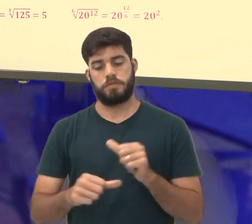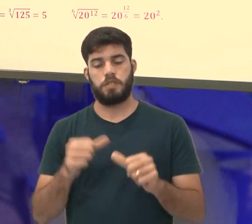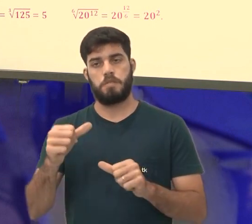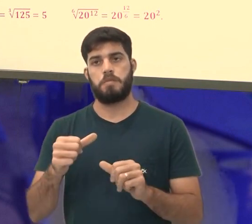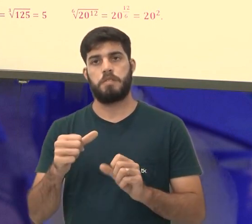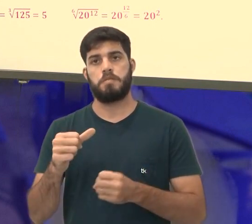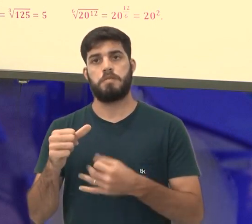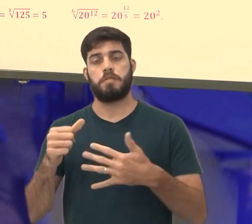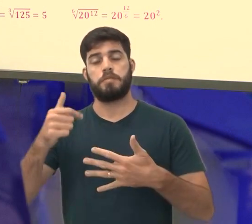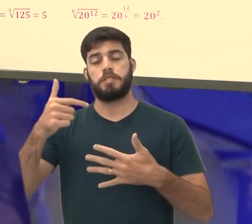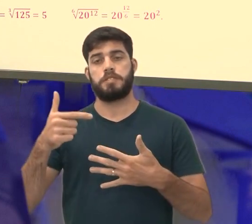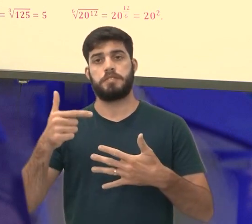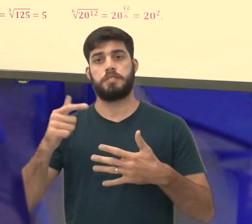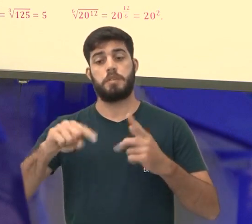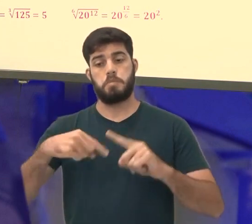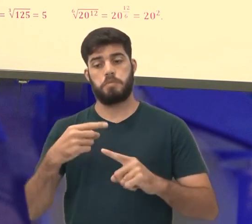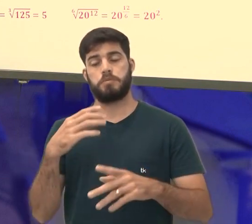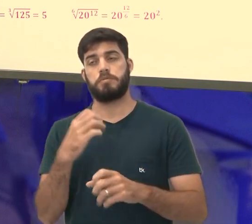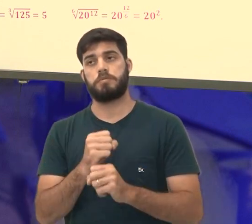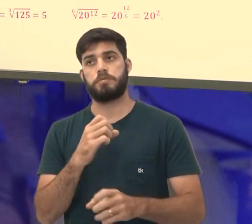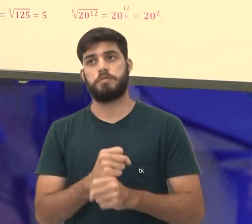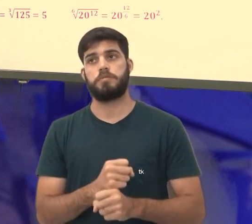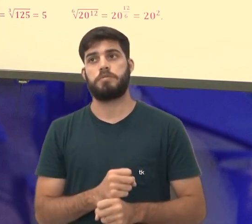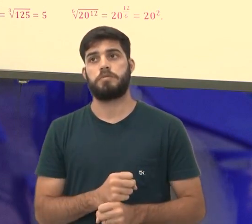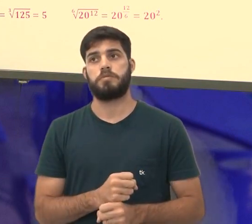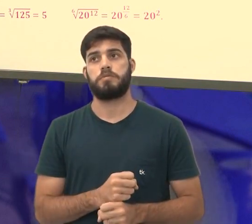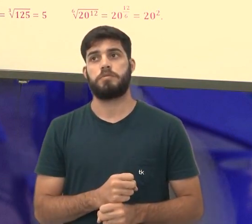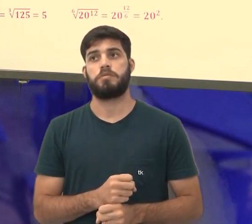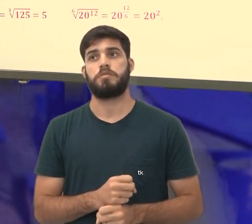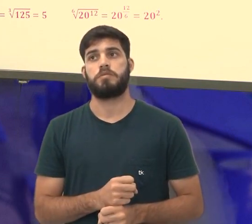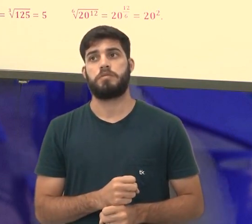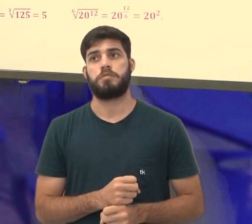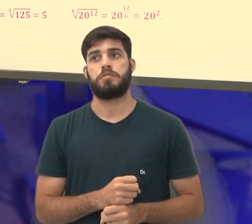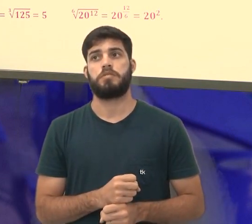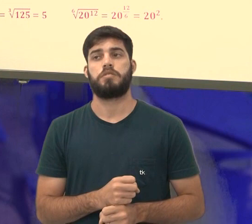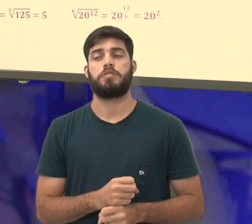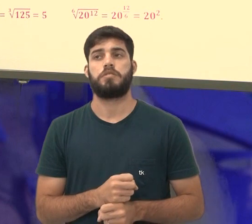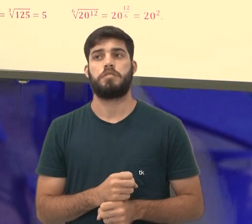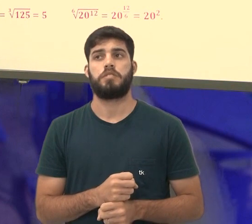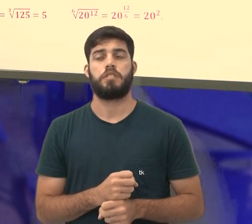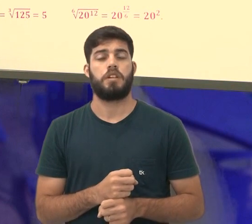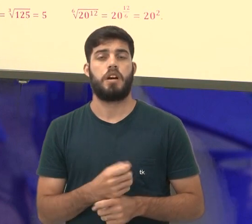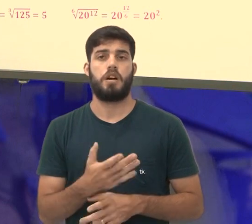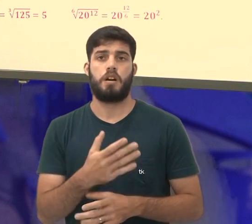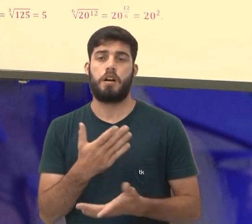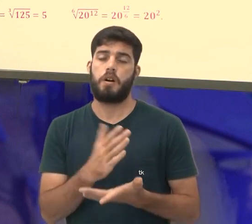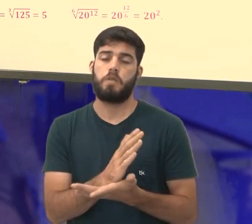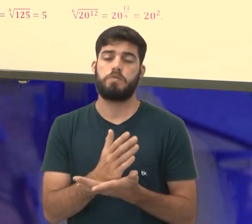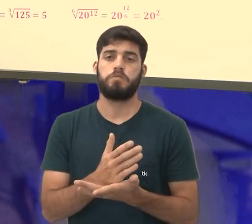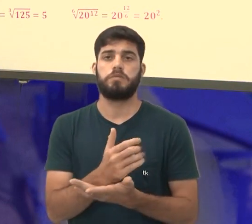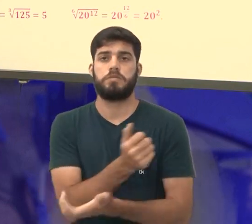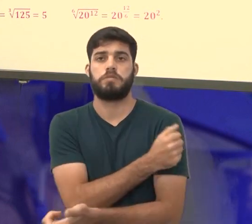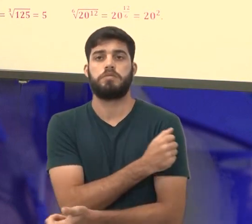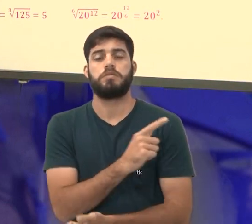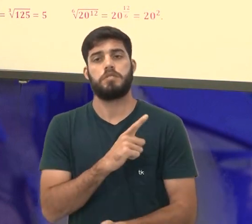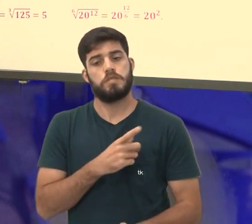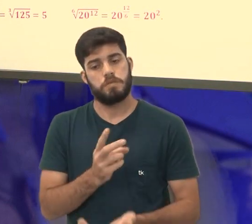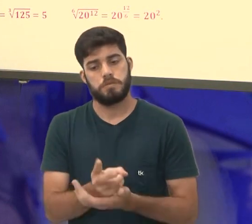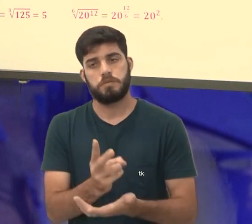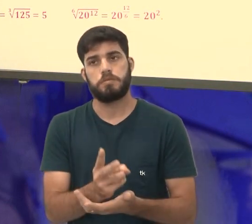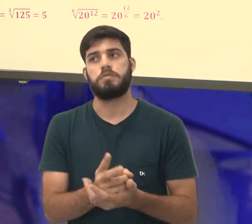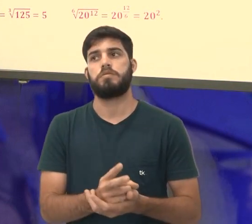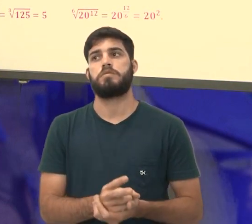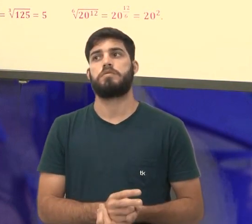potência e depois resolvemos. Caso algum estudante tenha colocado aqui, tenha continuado, né? 20 ao